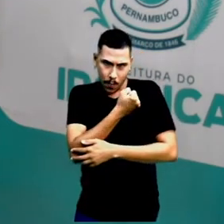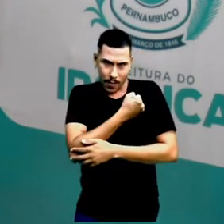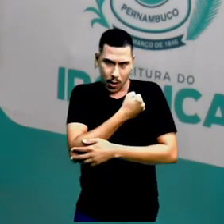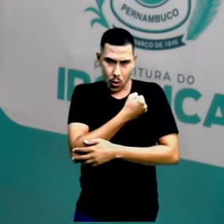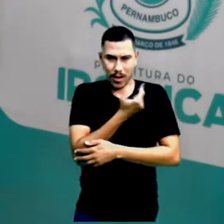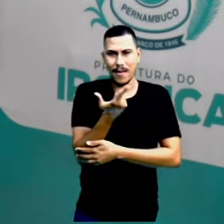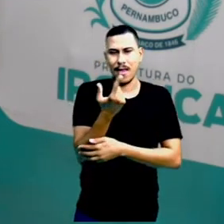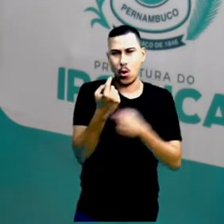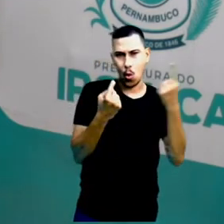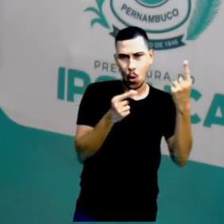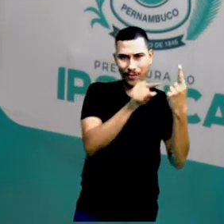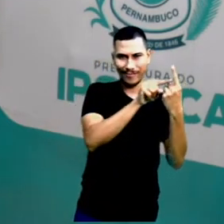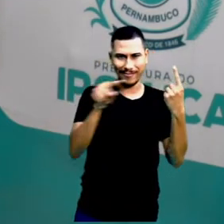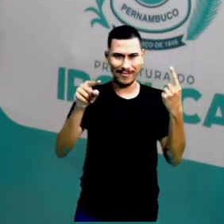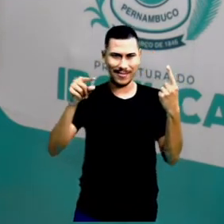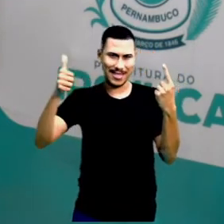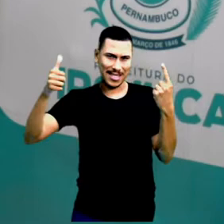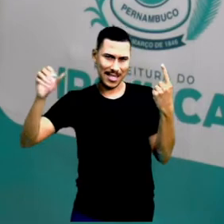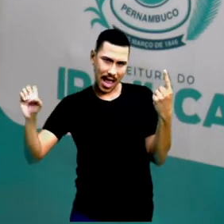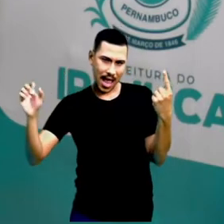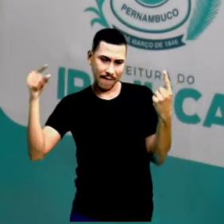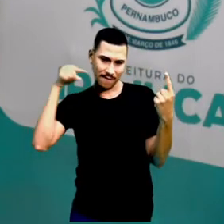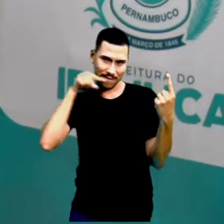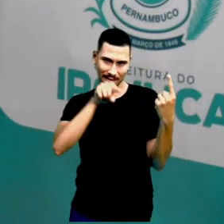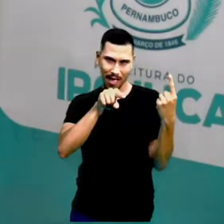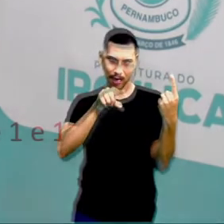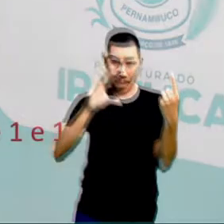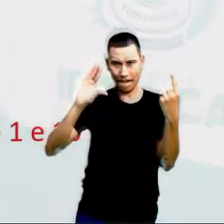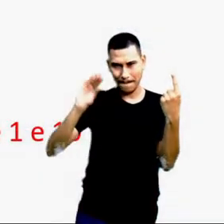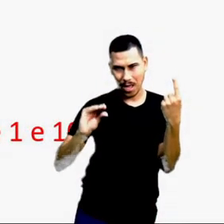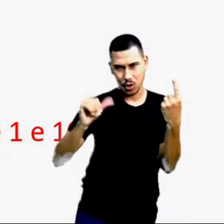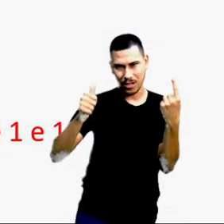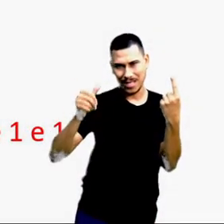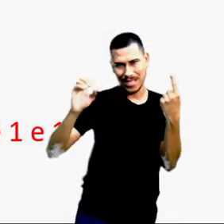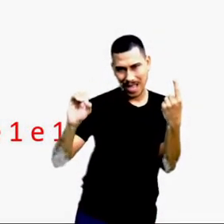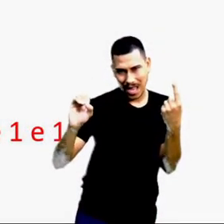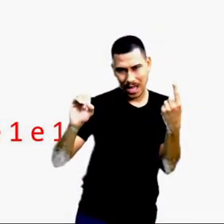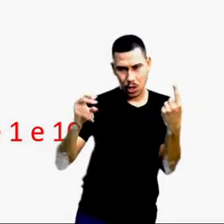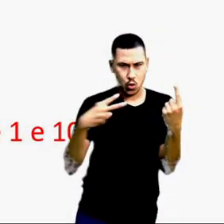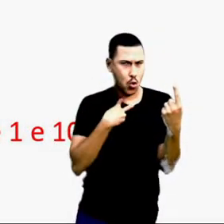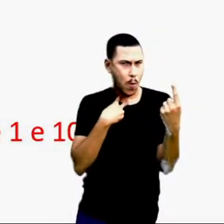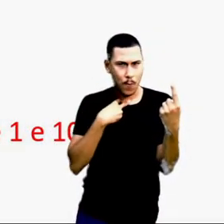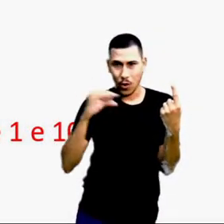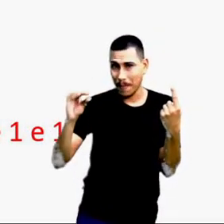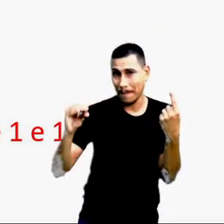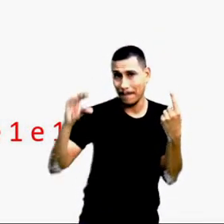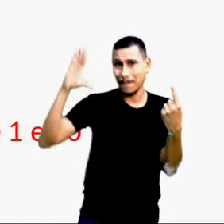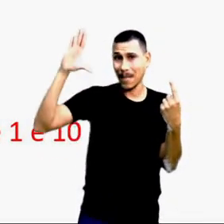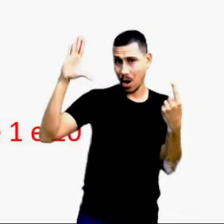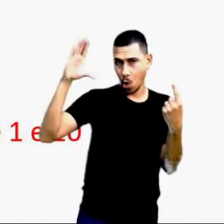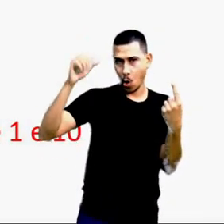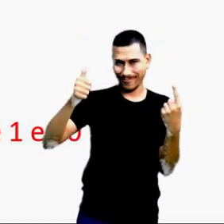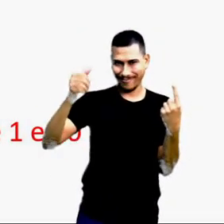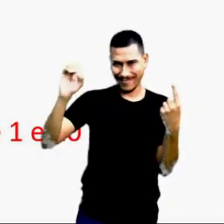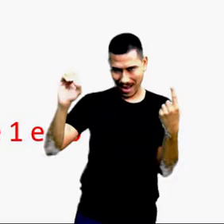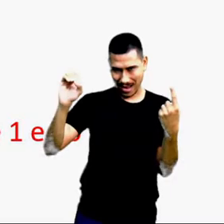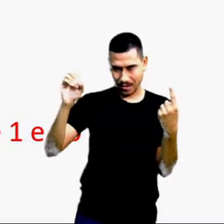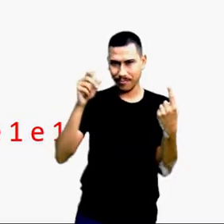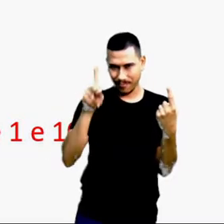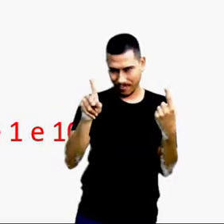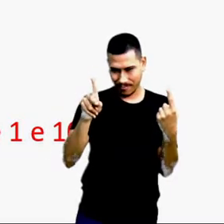entre 1 e 10, menor que 10. 1 e 10 não pode ser maior que 10,